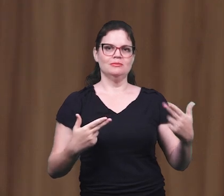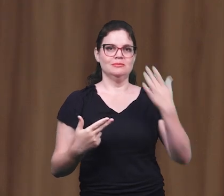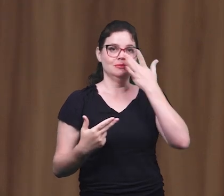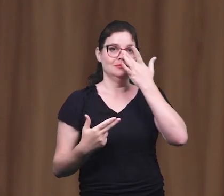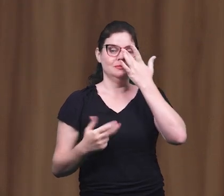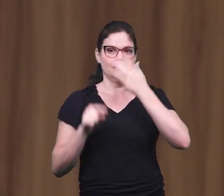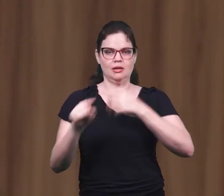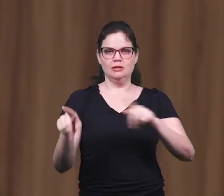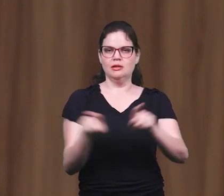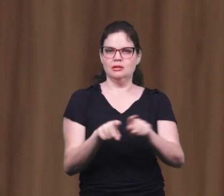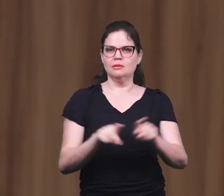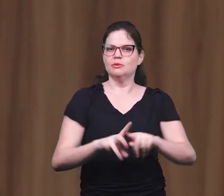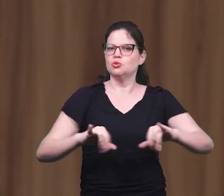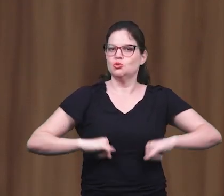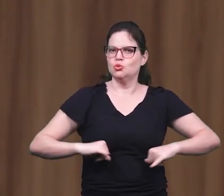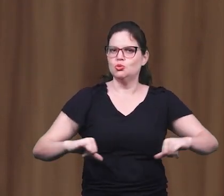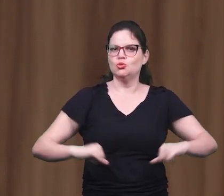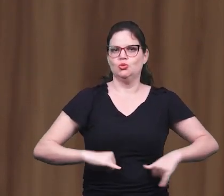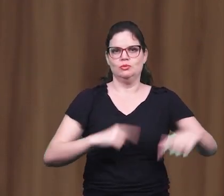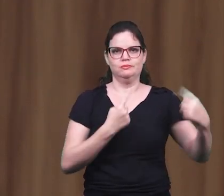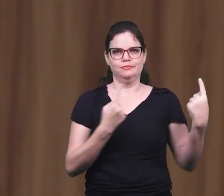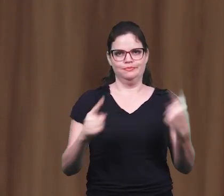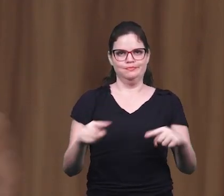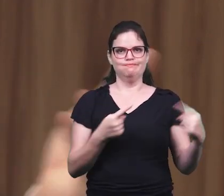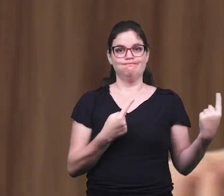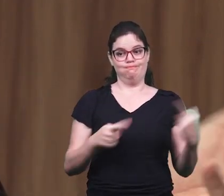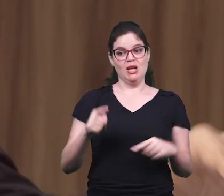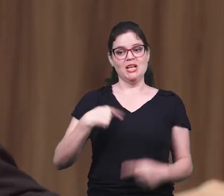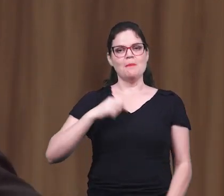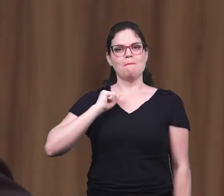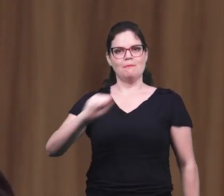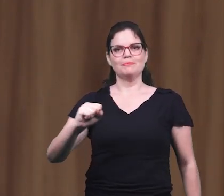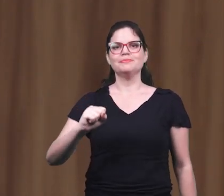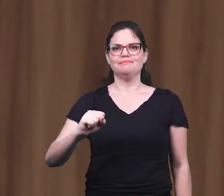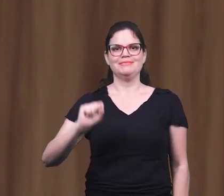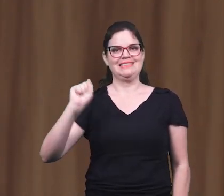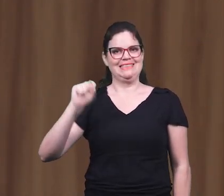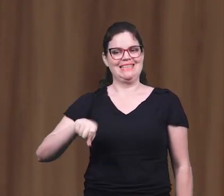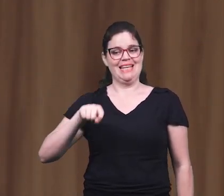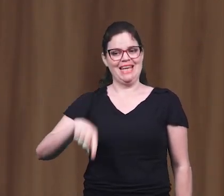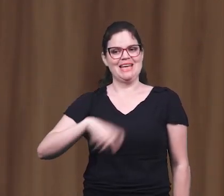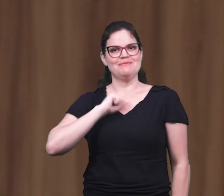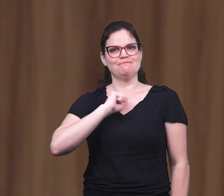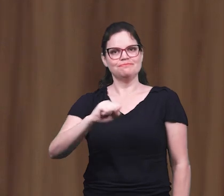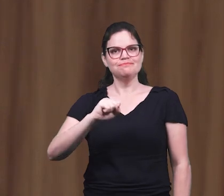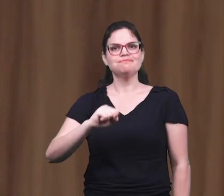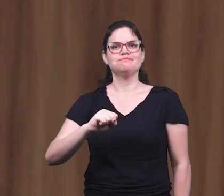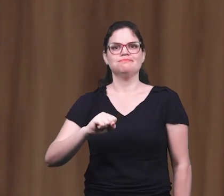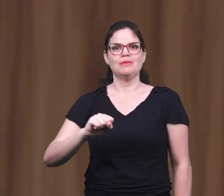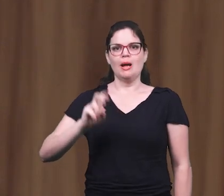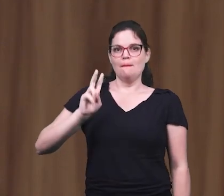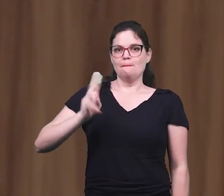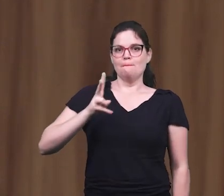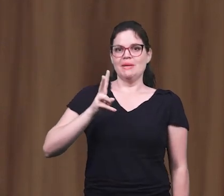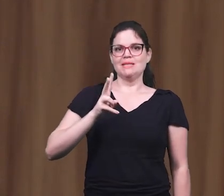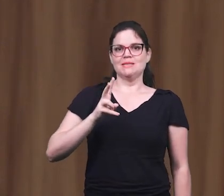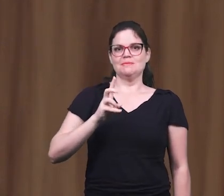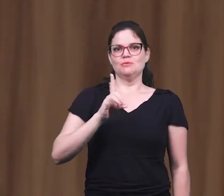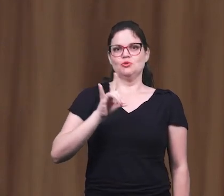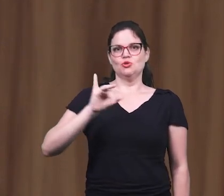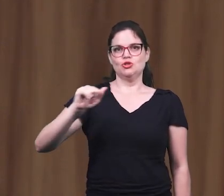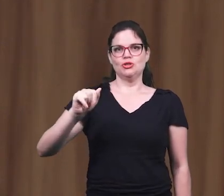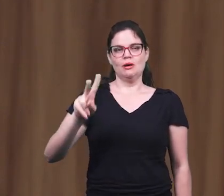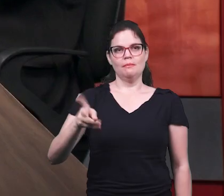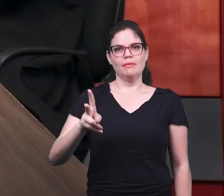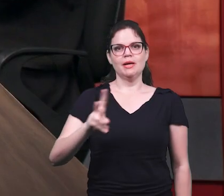também muito perseguido, e acaba sendo martirizado. Ele sim ele é martirizado. E na mesma data. Na mesma